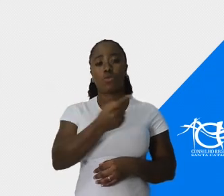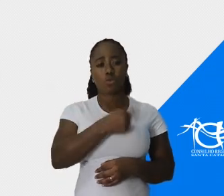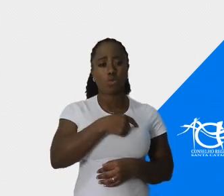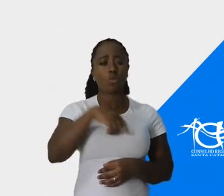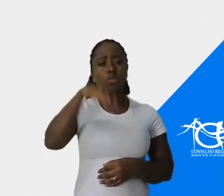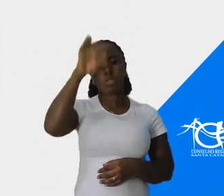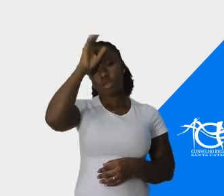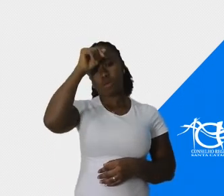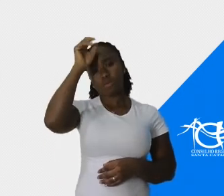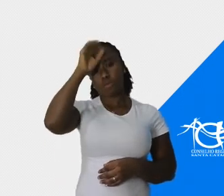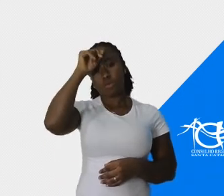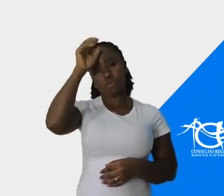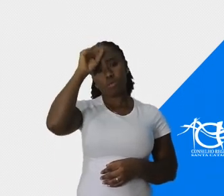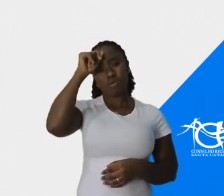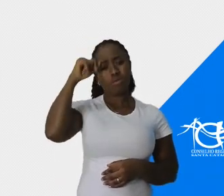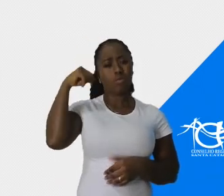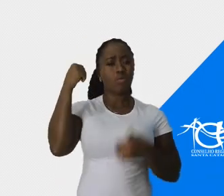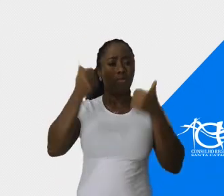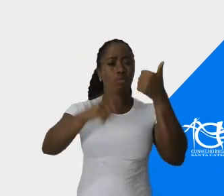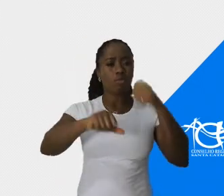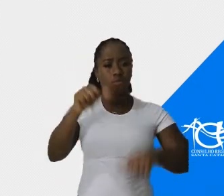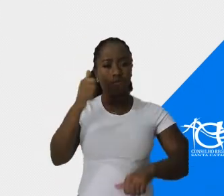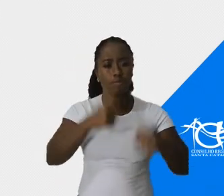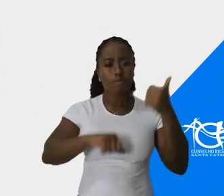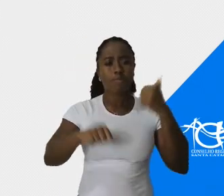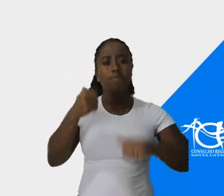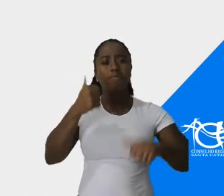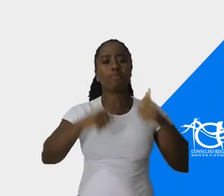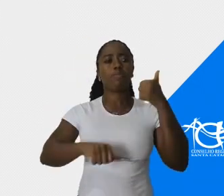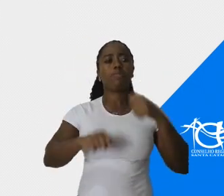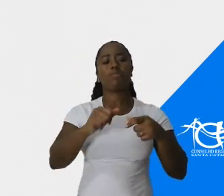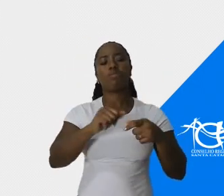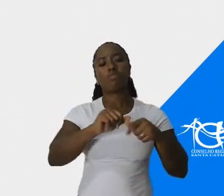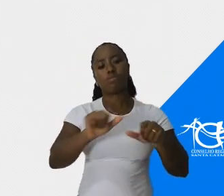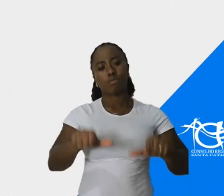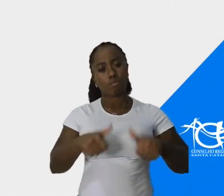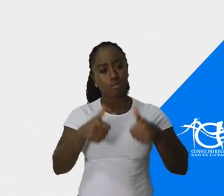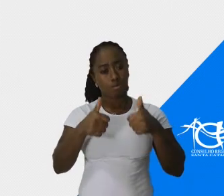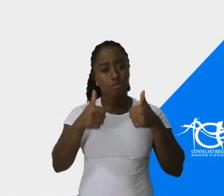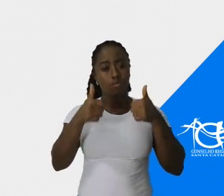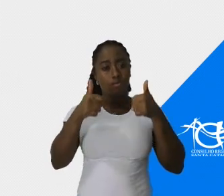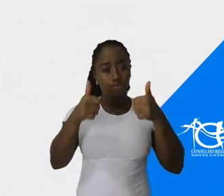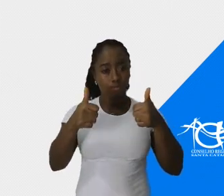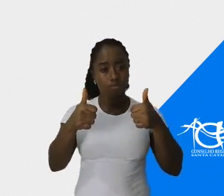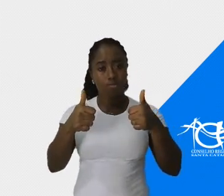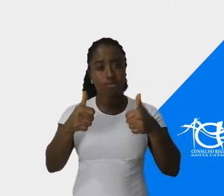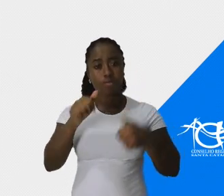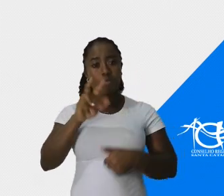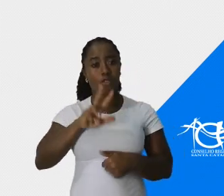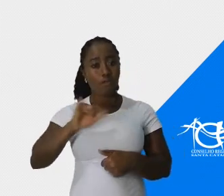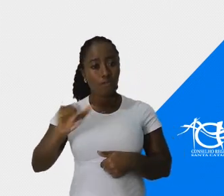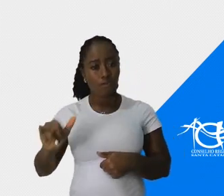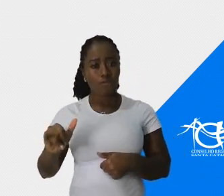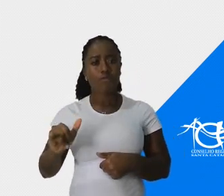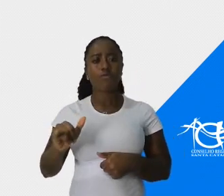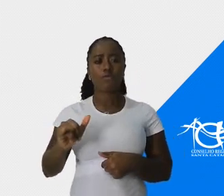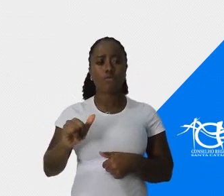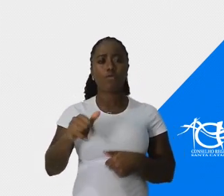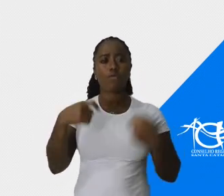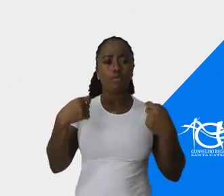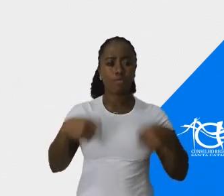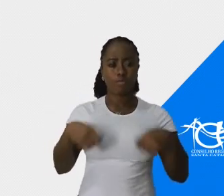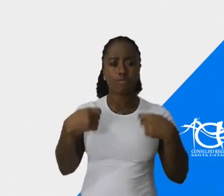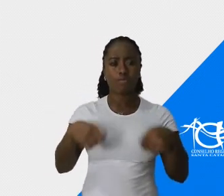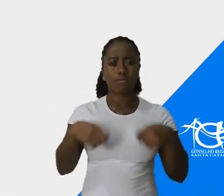e estamos aprimorando, estamos na tendência de aprimorar. Entretanto, também precisamos integrar os processos de avaliação psicológica do trânsito com os processos